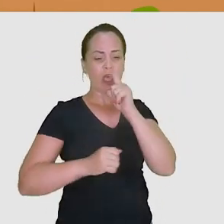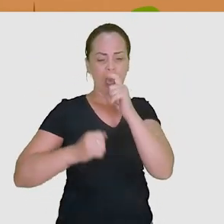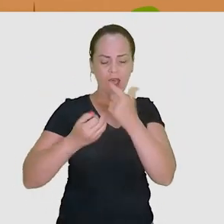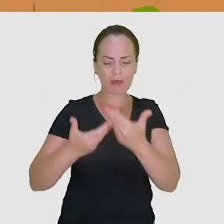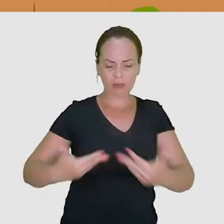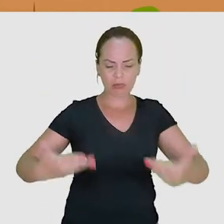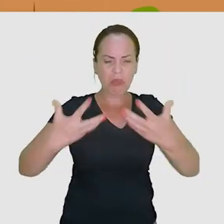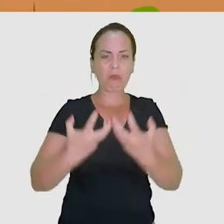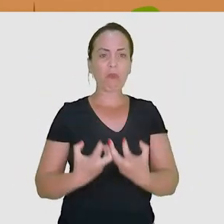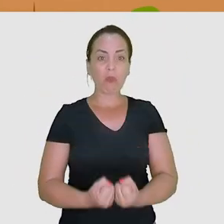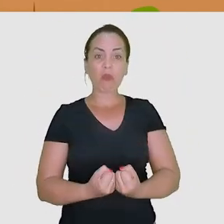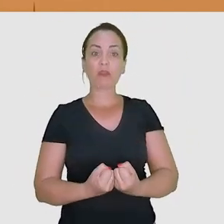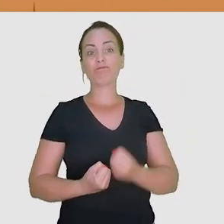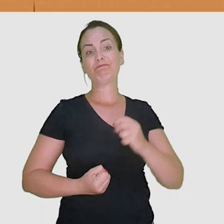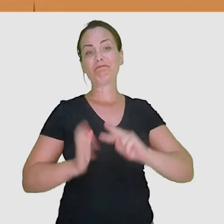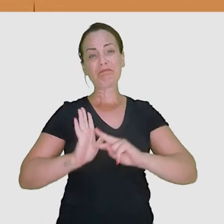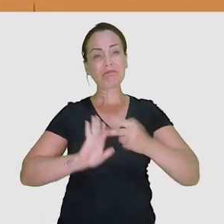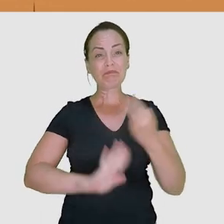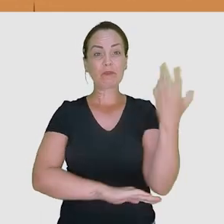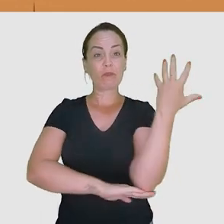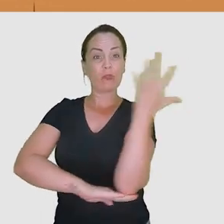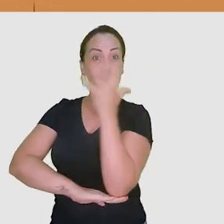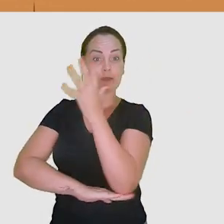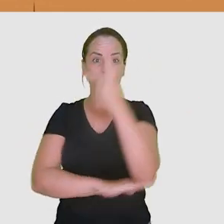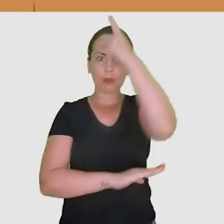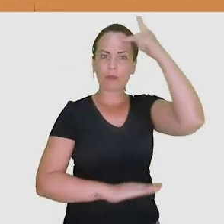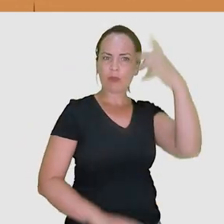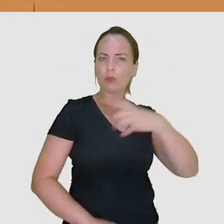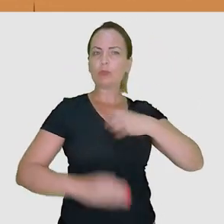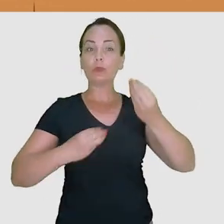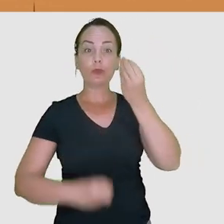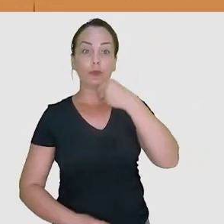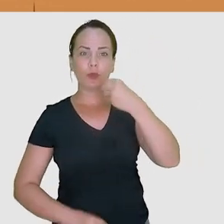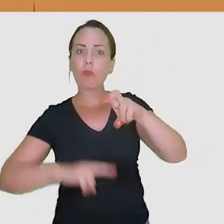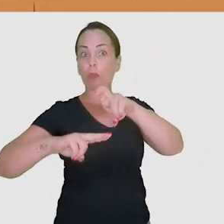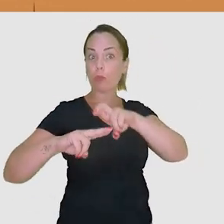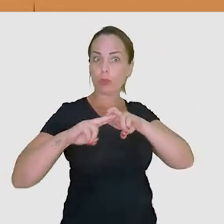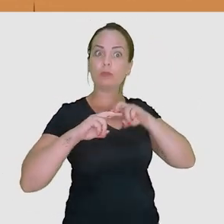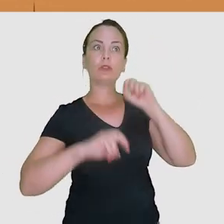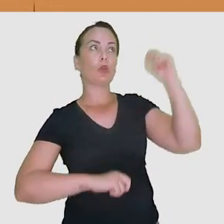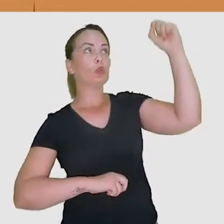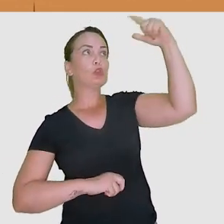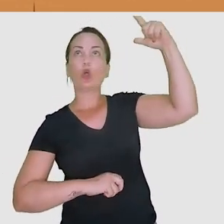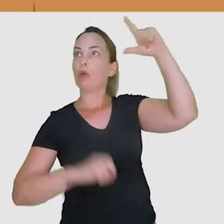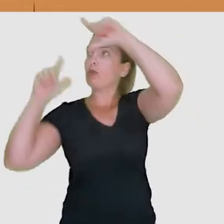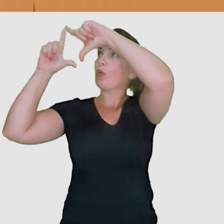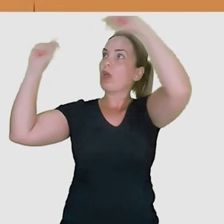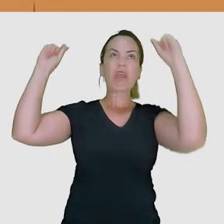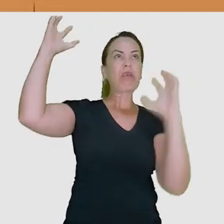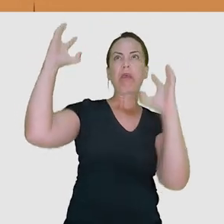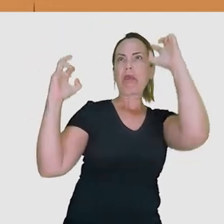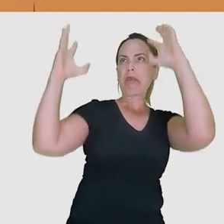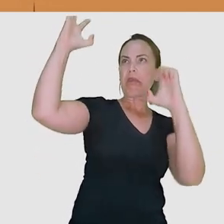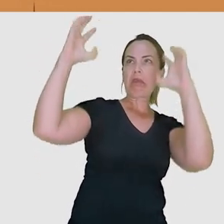como consequência, as florestas e as pessoas estavam ficando fracas. Por conta disso, o Sol teria brigado